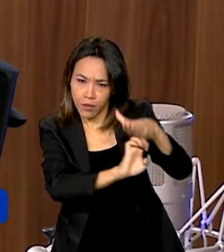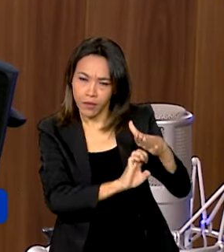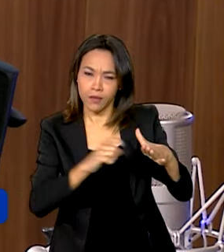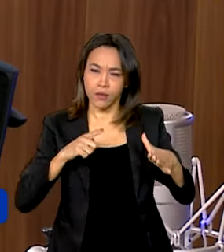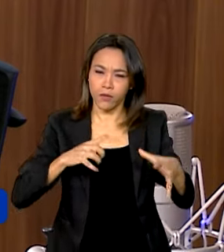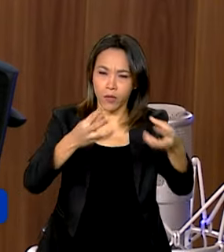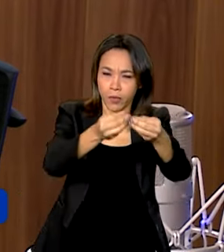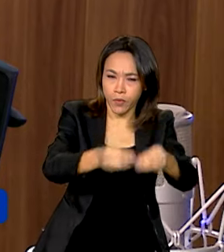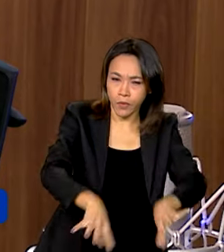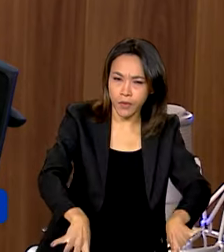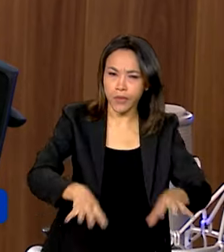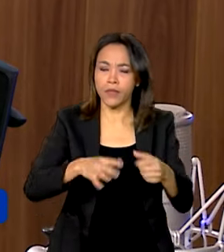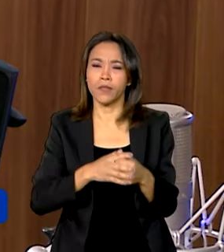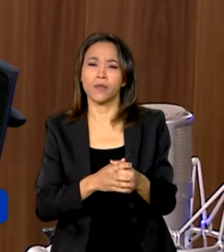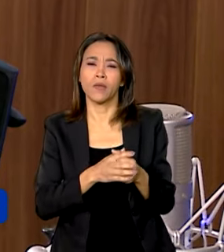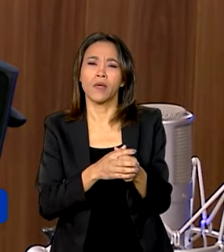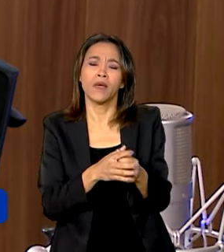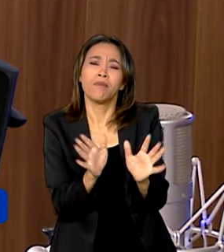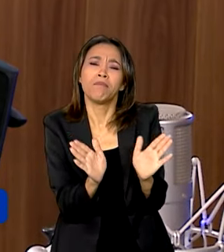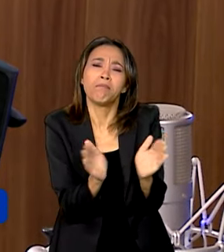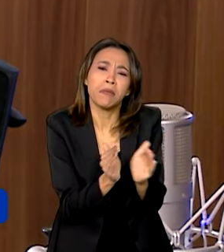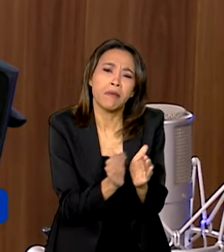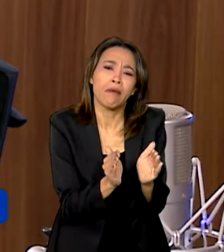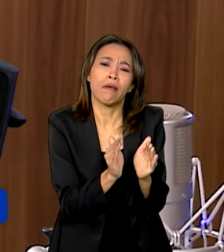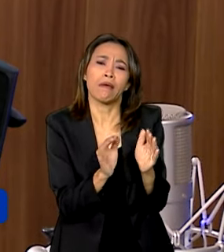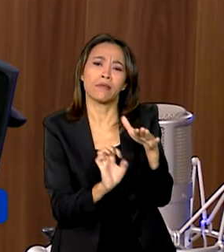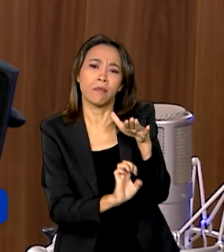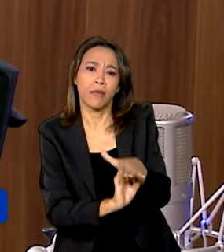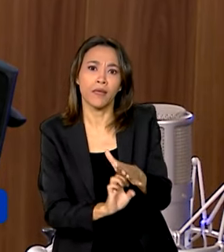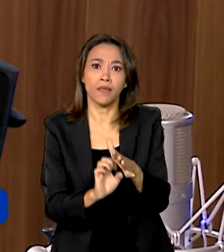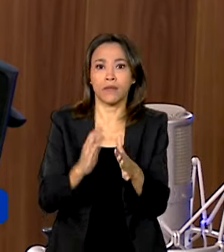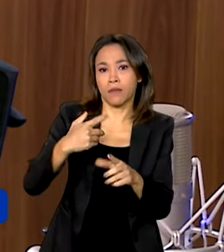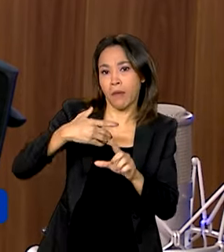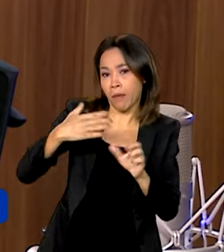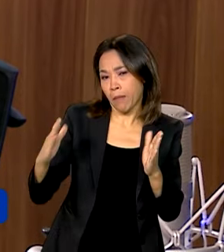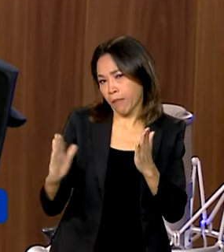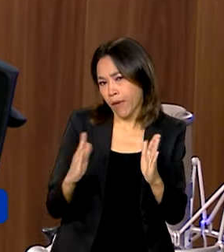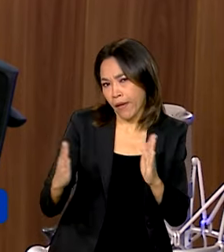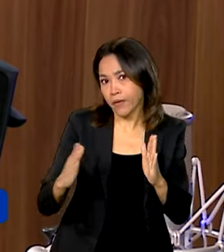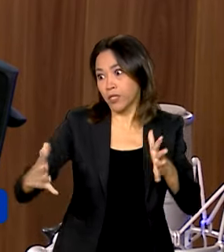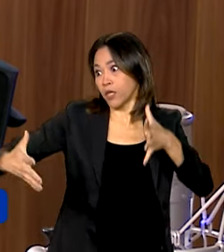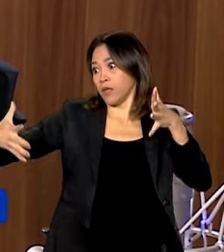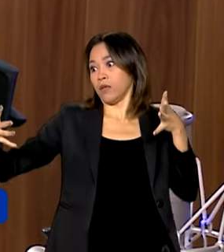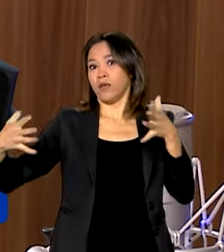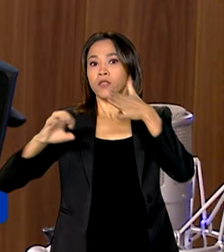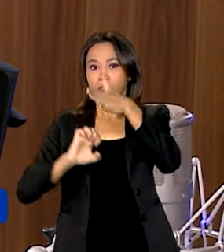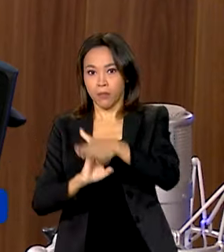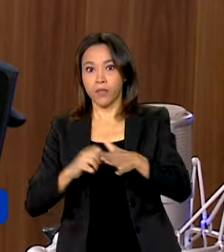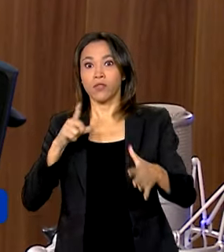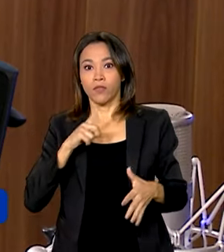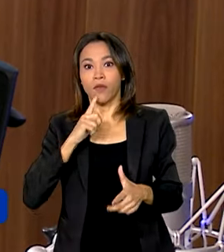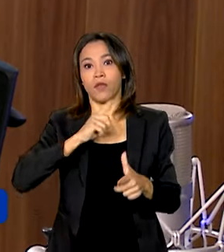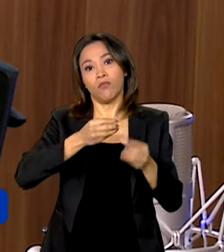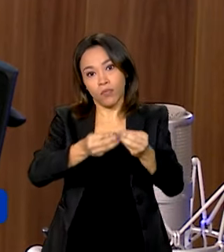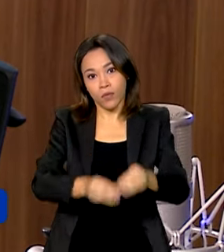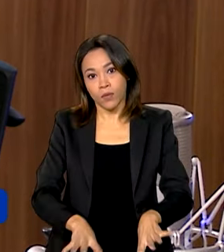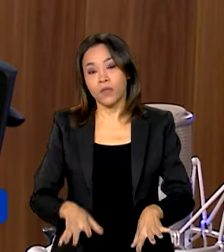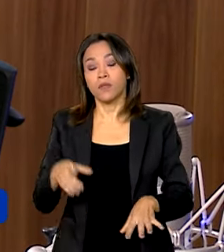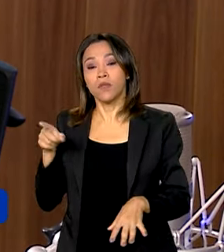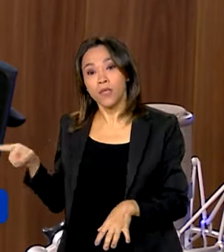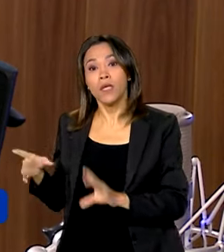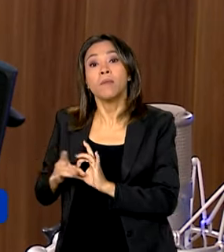o pequeno médio grande então ele destinou 1 bilhão de reais de política de crédito crédito sem impactos de